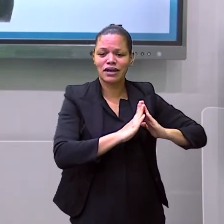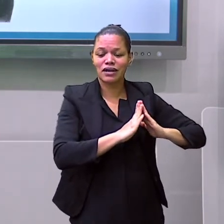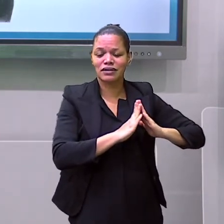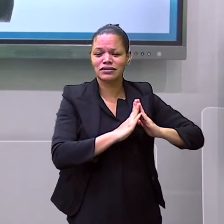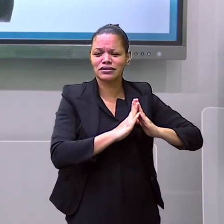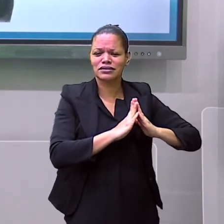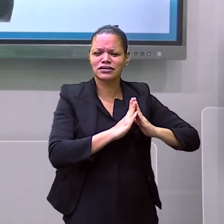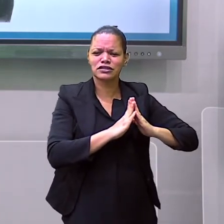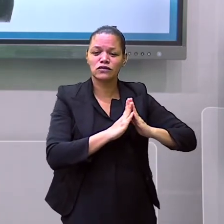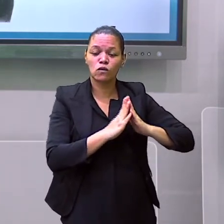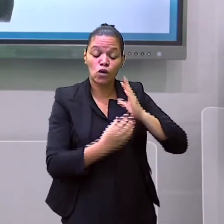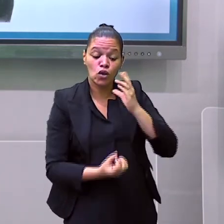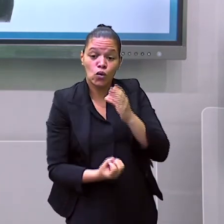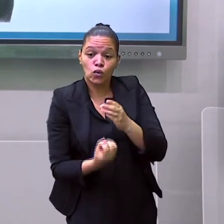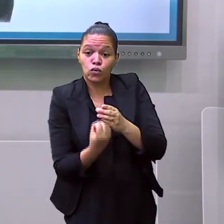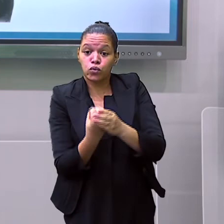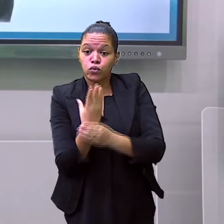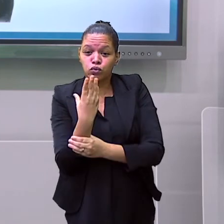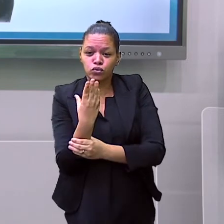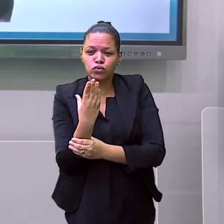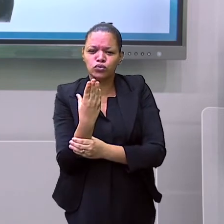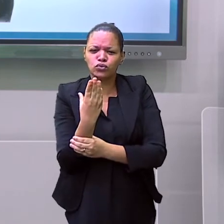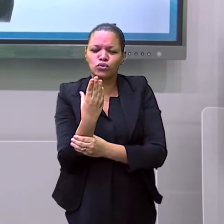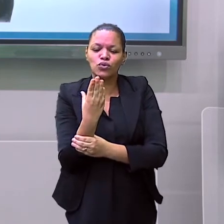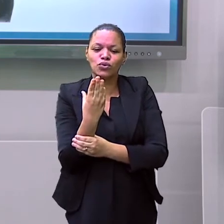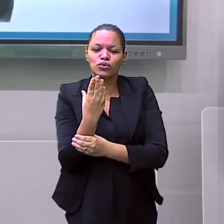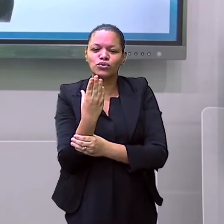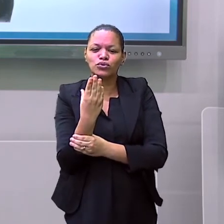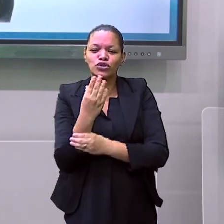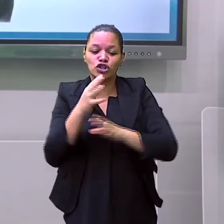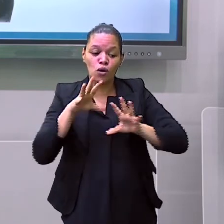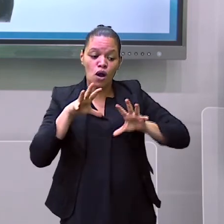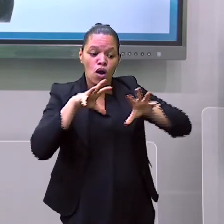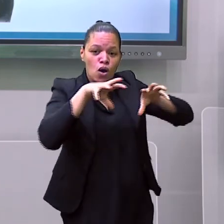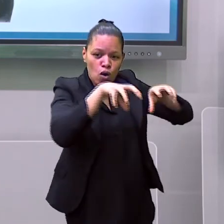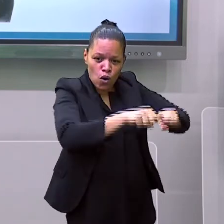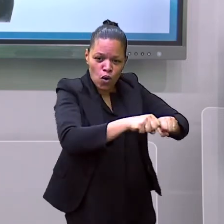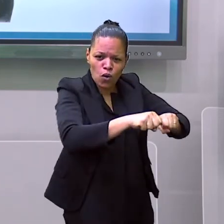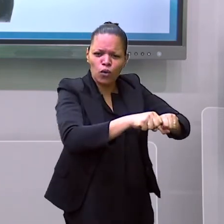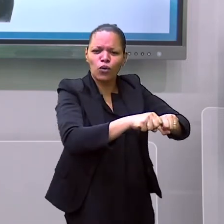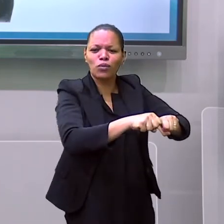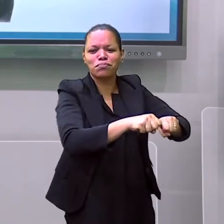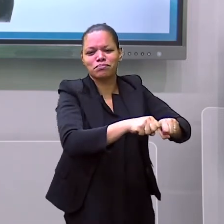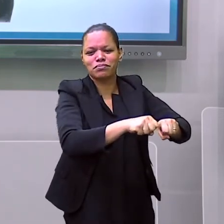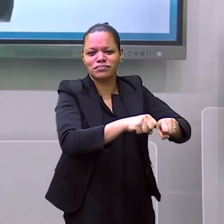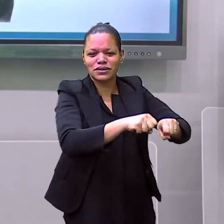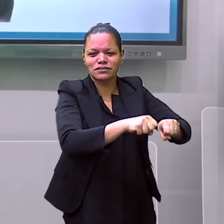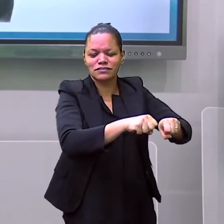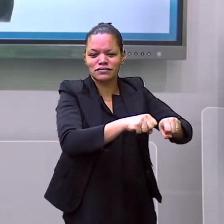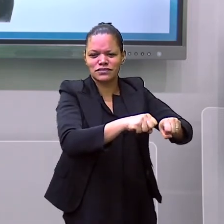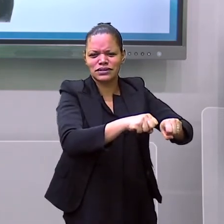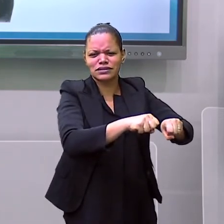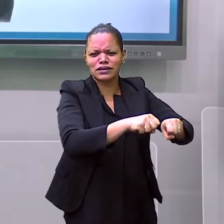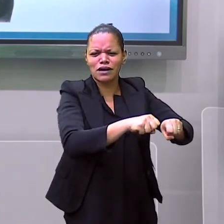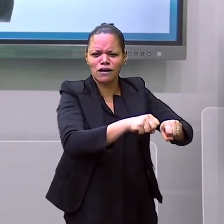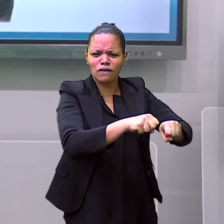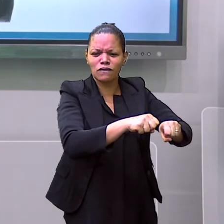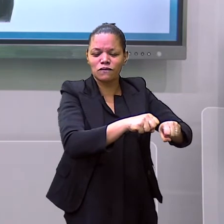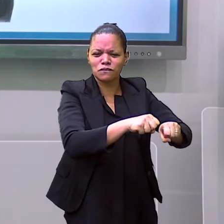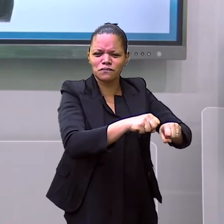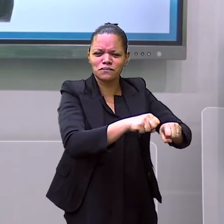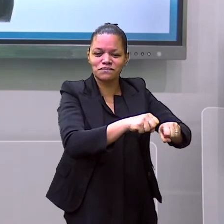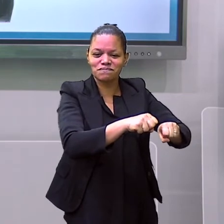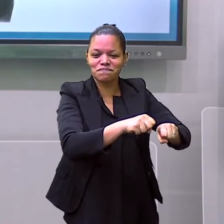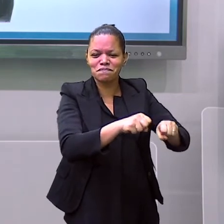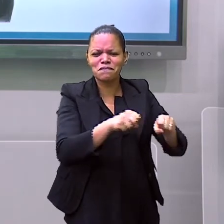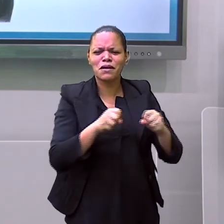da Holanda, para onde aí eles haviam imigrado. Mesmo depois dela ser levada para o campo